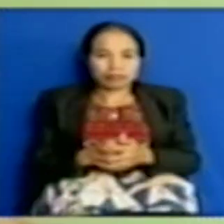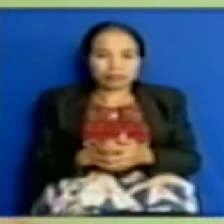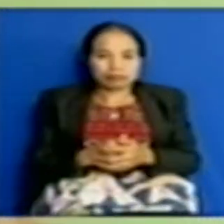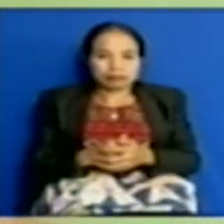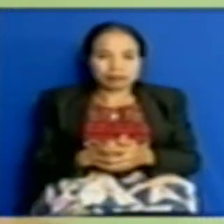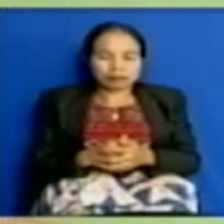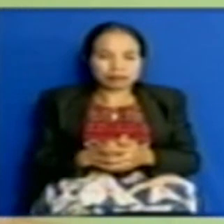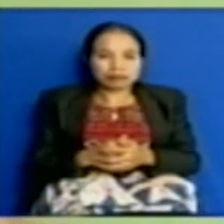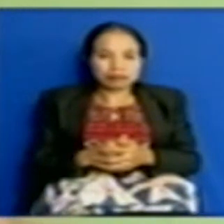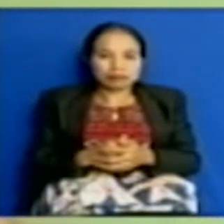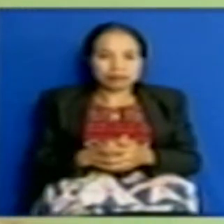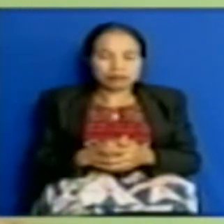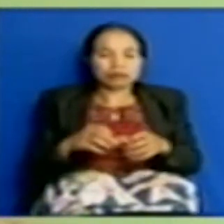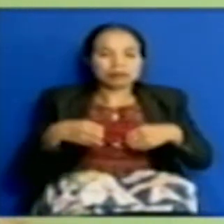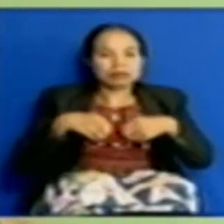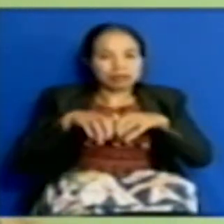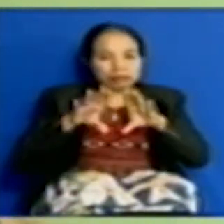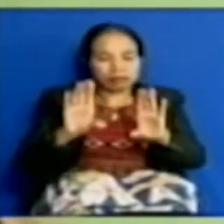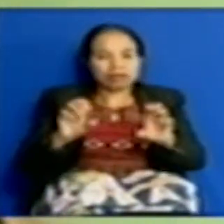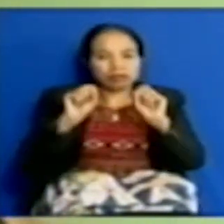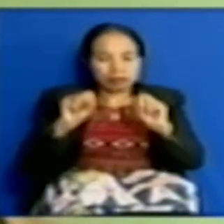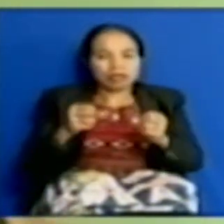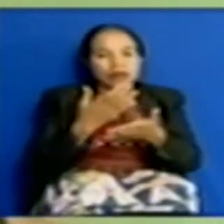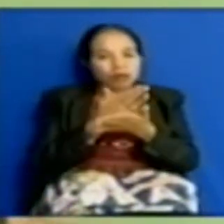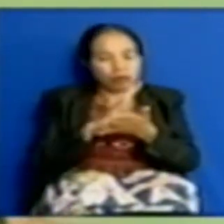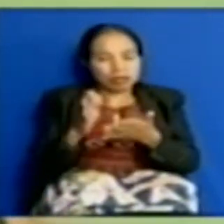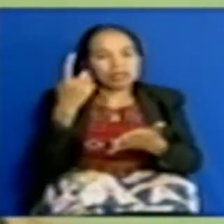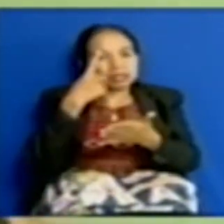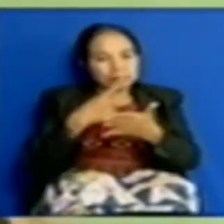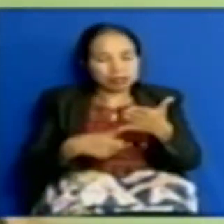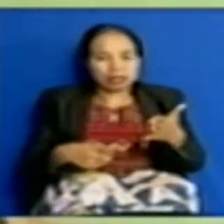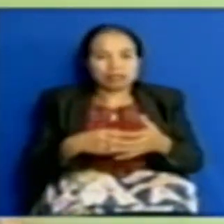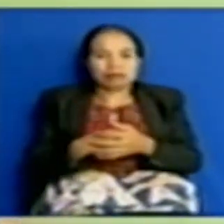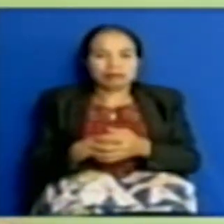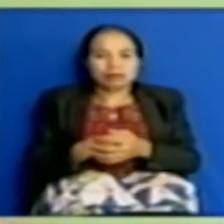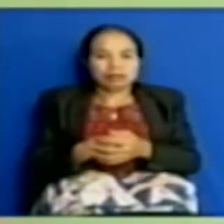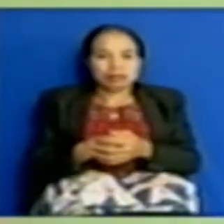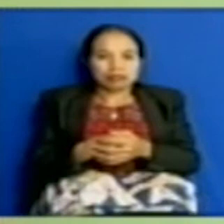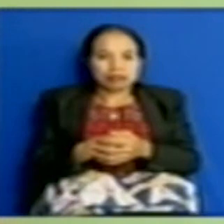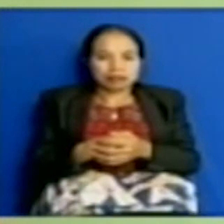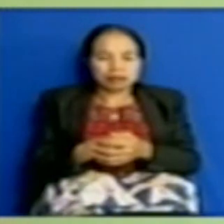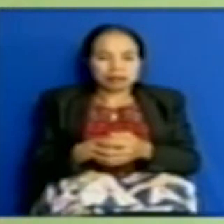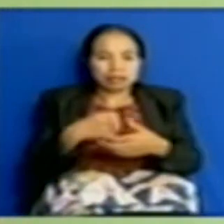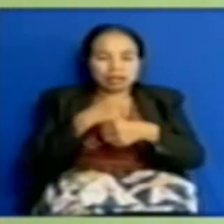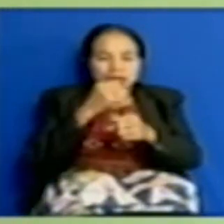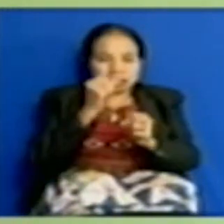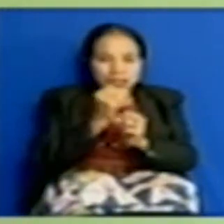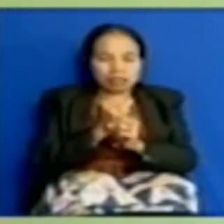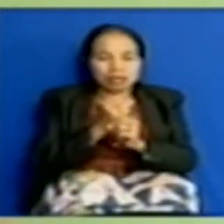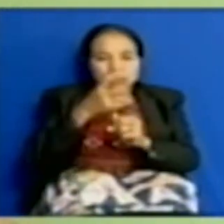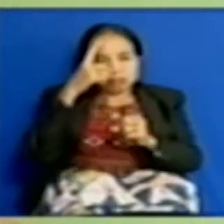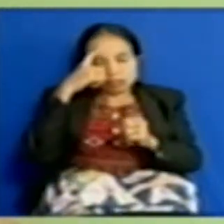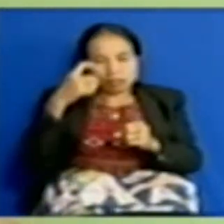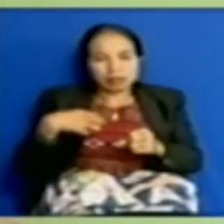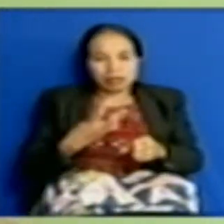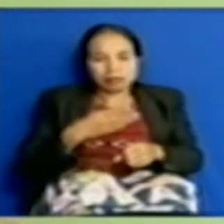culto, porque ele, pola neto, boa turma, né, vê, e tinha, ina, sobrevivente, se, né, vema, produz. Tamba, amigo, amigo, kata,